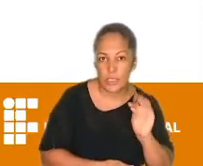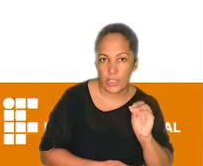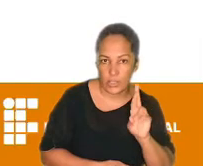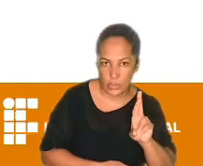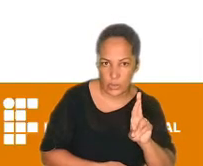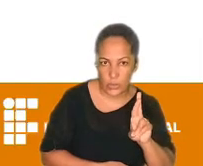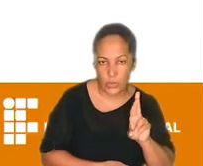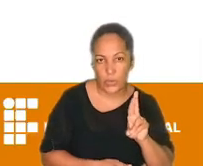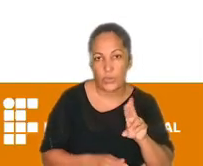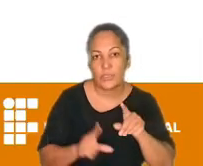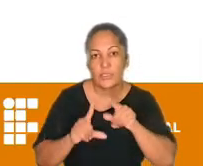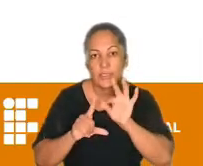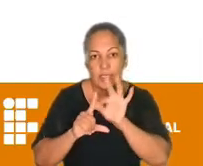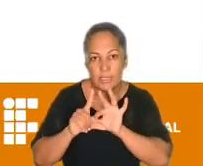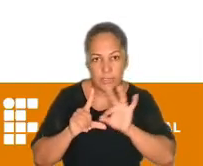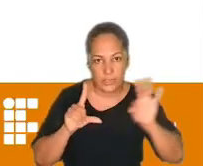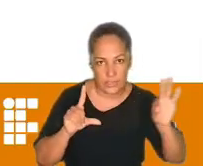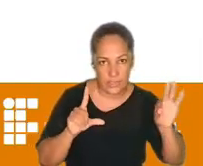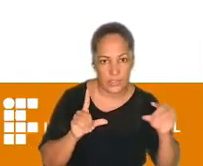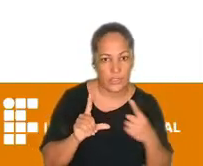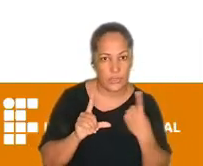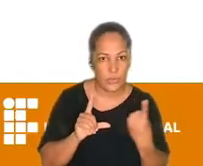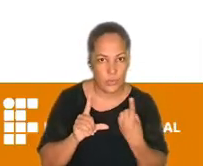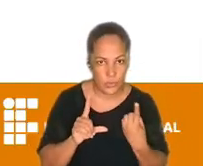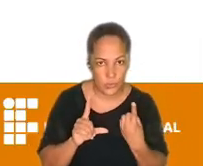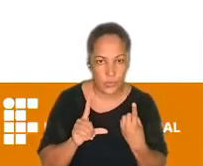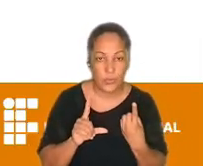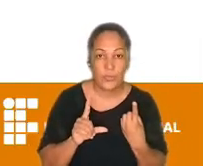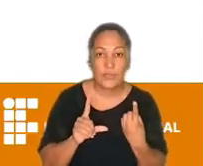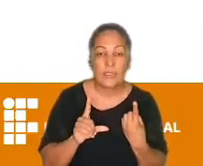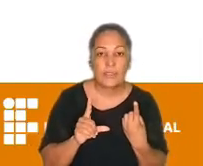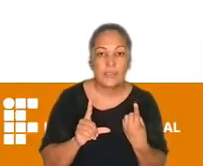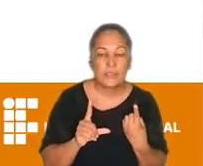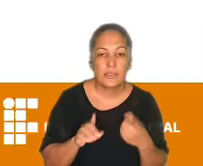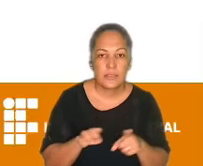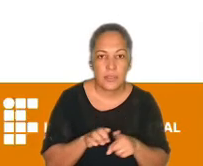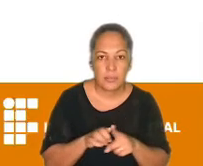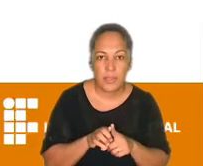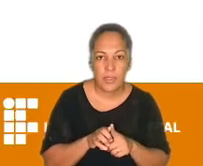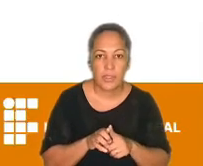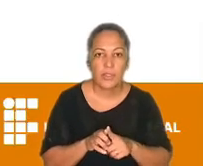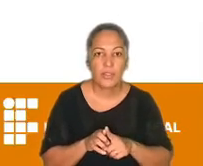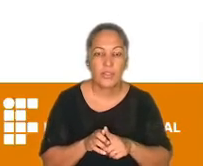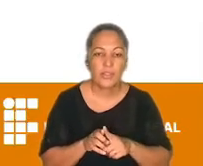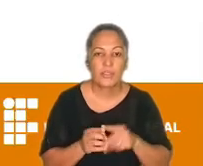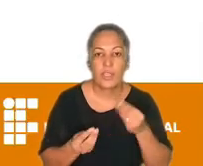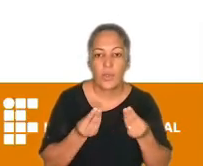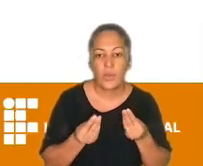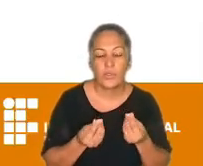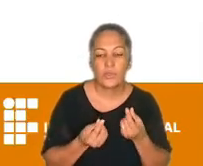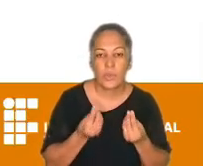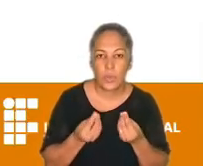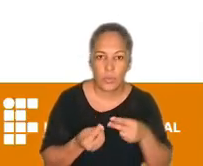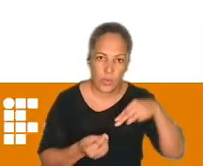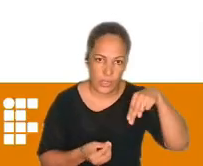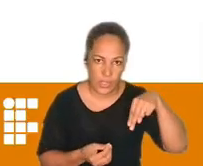cardinalidade 1, cardinalidade máxima 1, e funcionário está com a cardinalidade máxima n, ok? Então, qual é a regra que